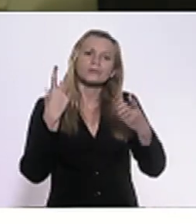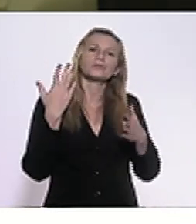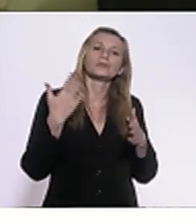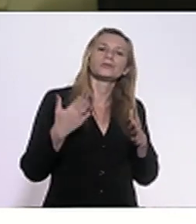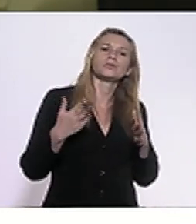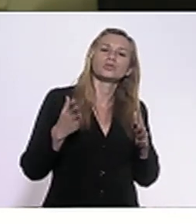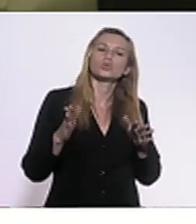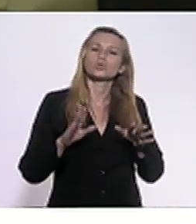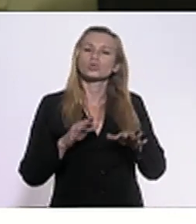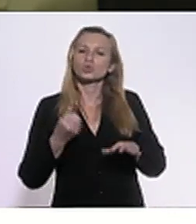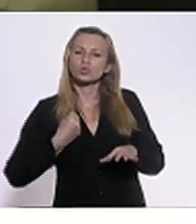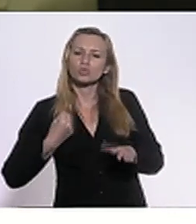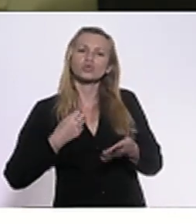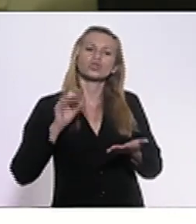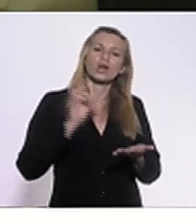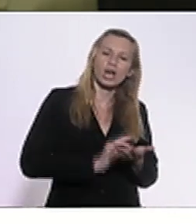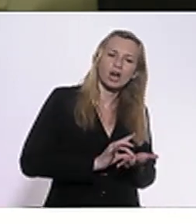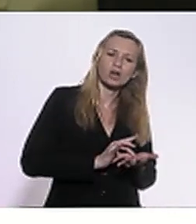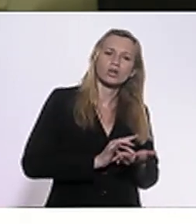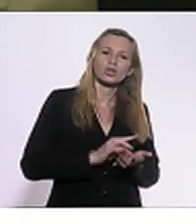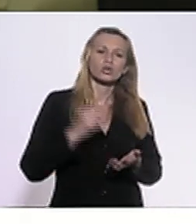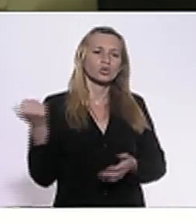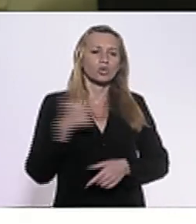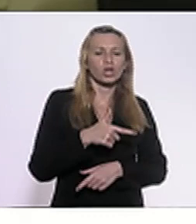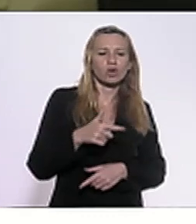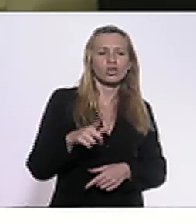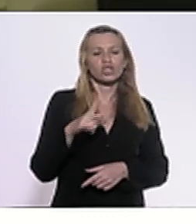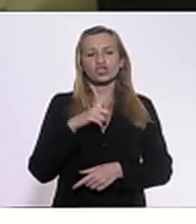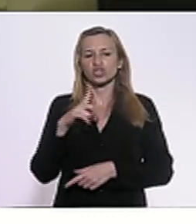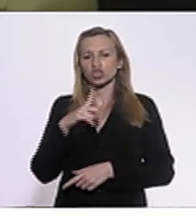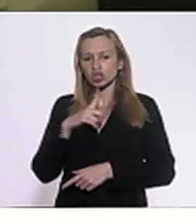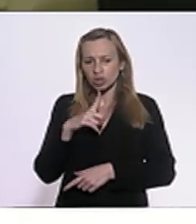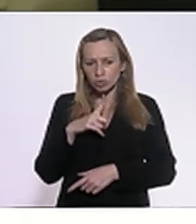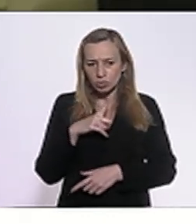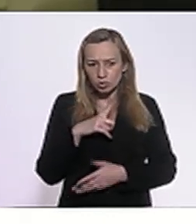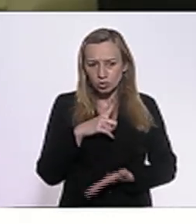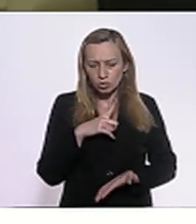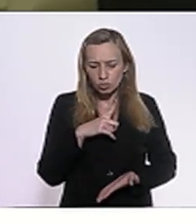mais realistas do que os que a gente tinha no